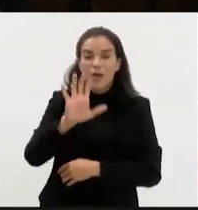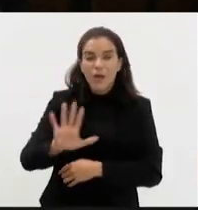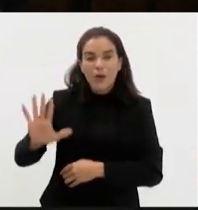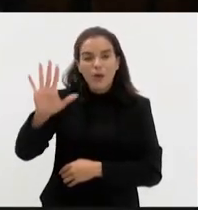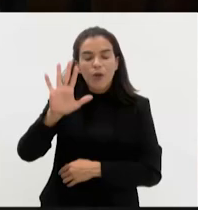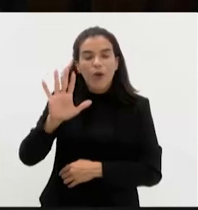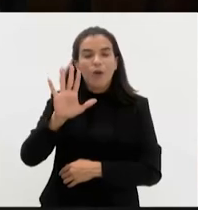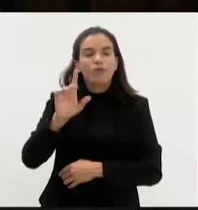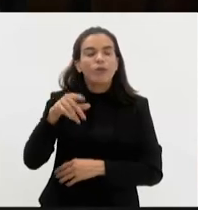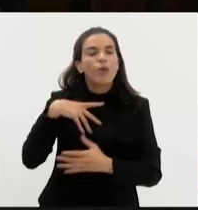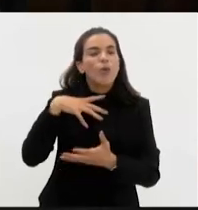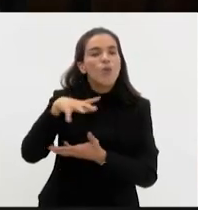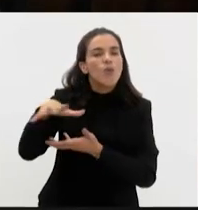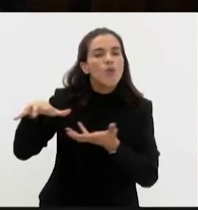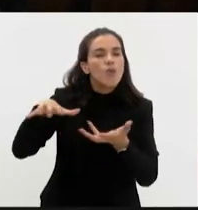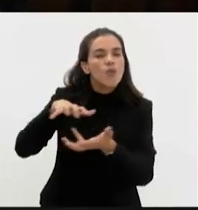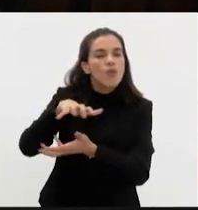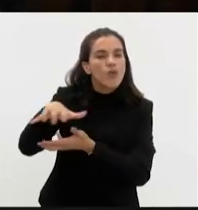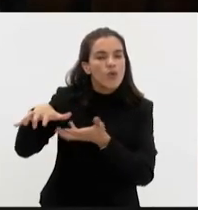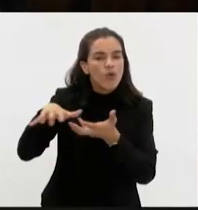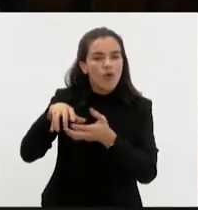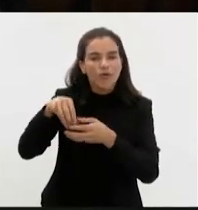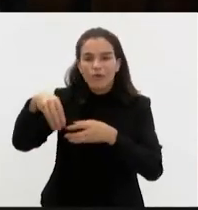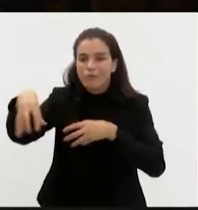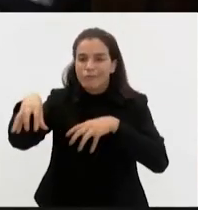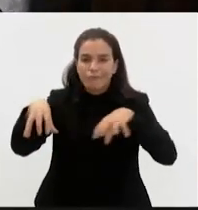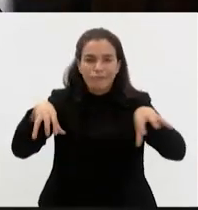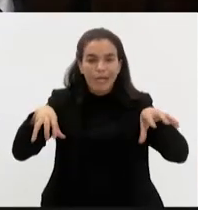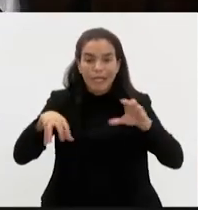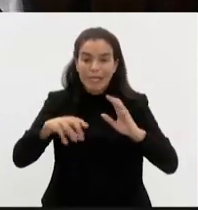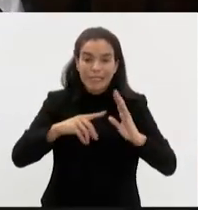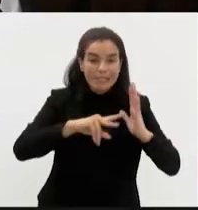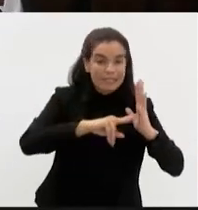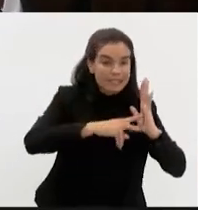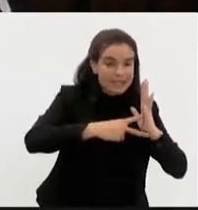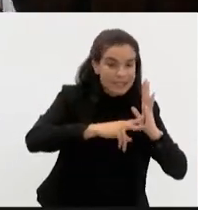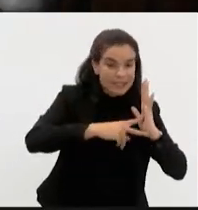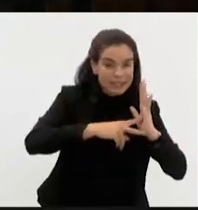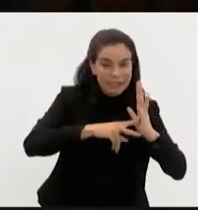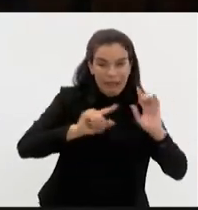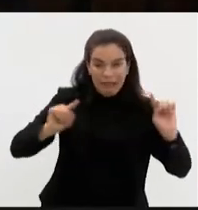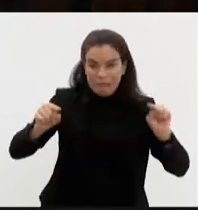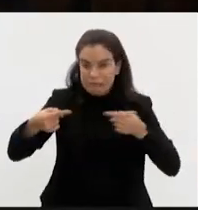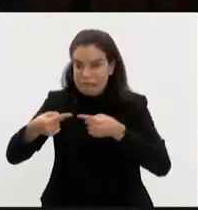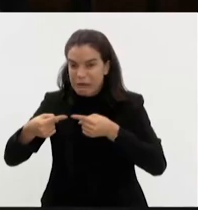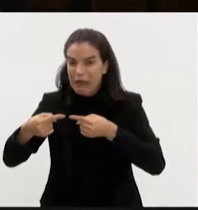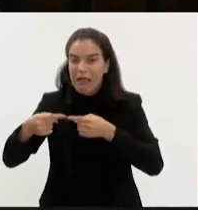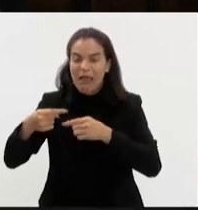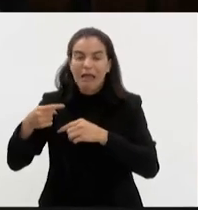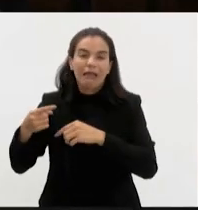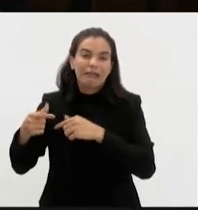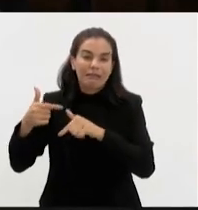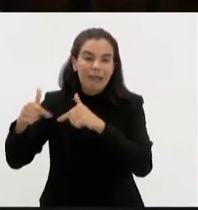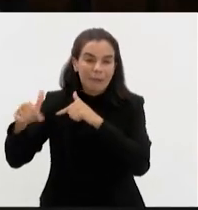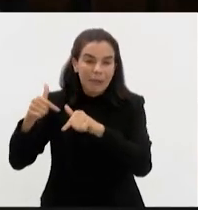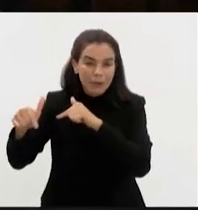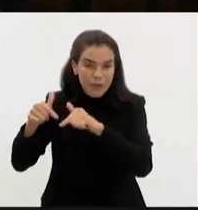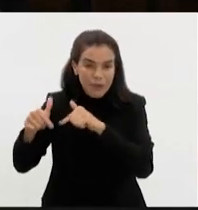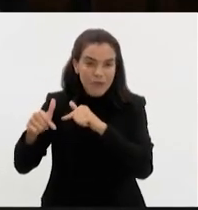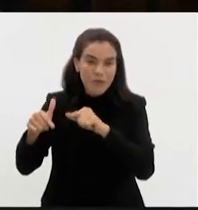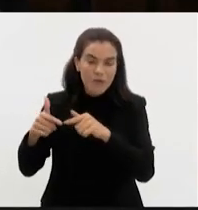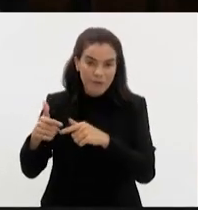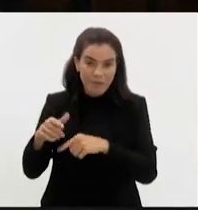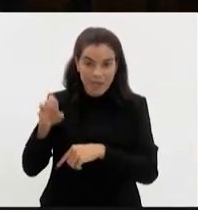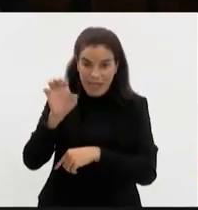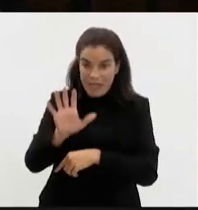de um conflito fundamental conflito distributivo sindicatos versus empregados o partido eh eh na